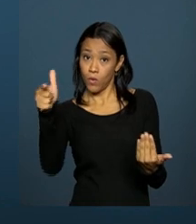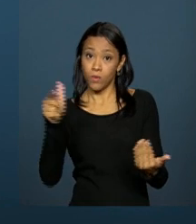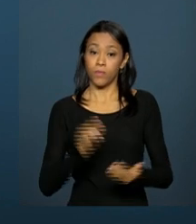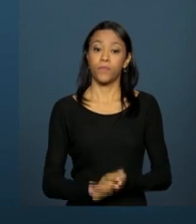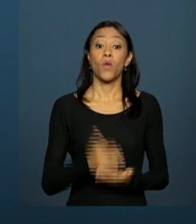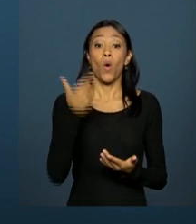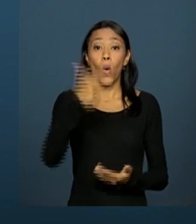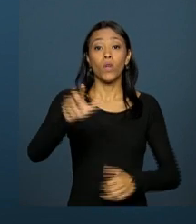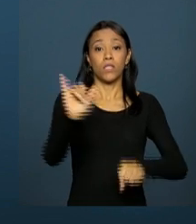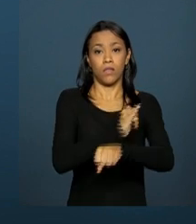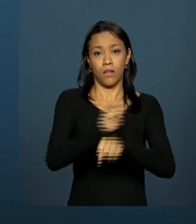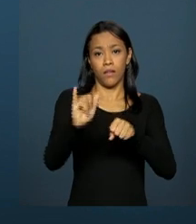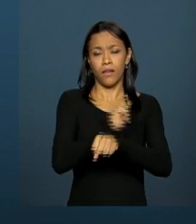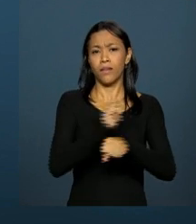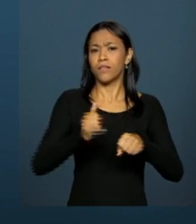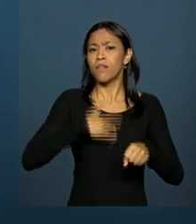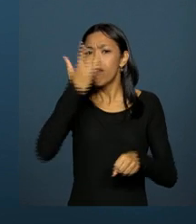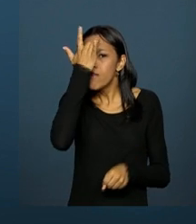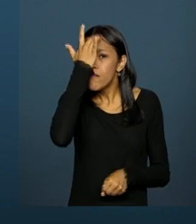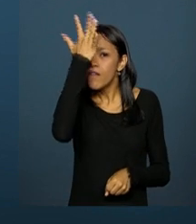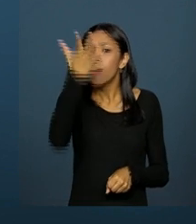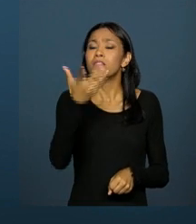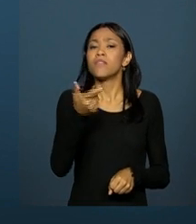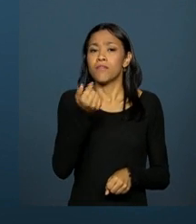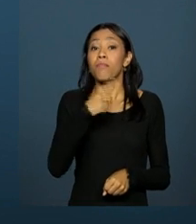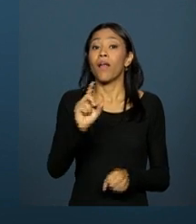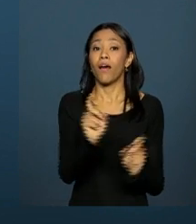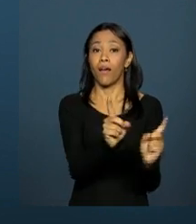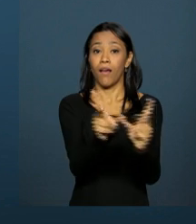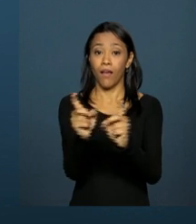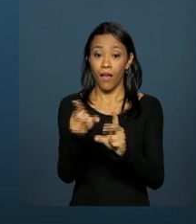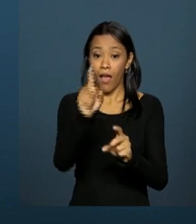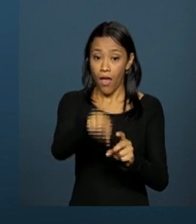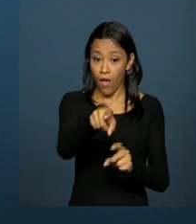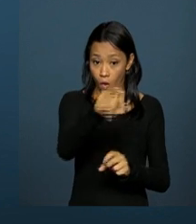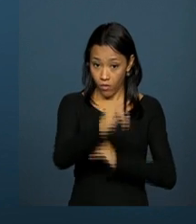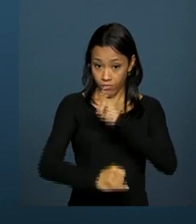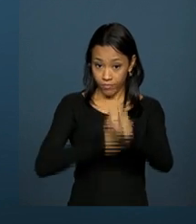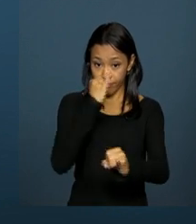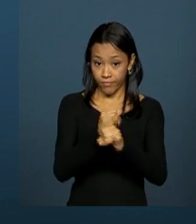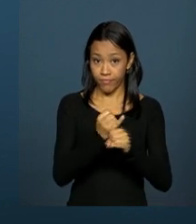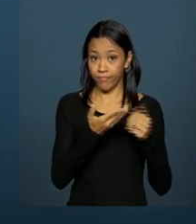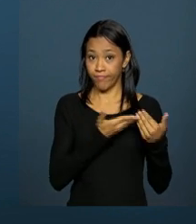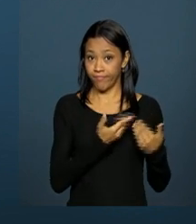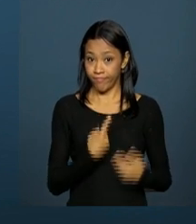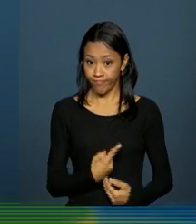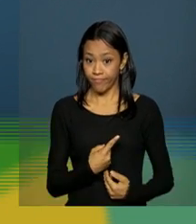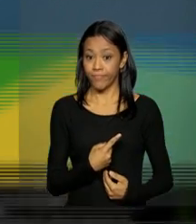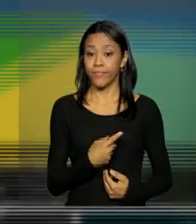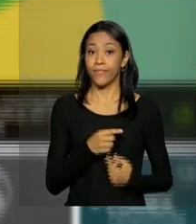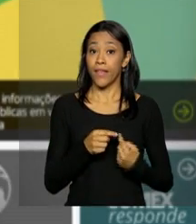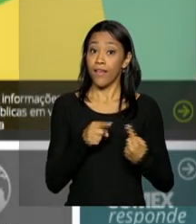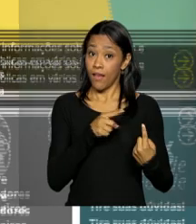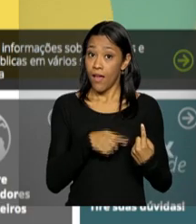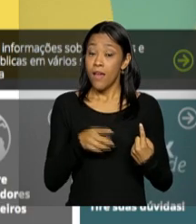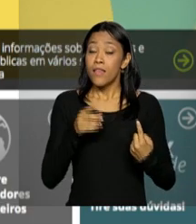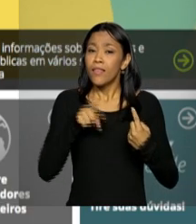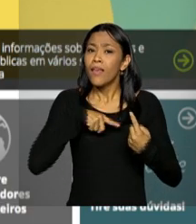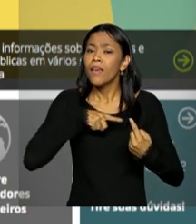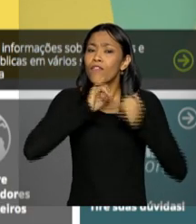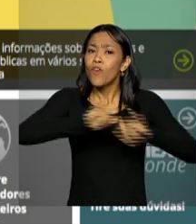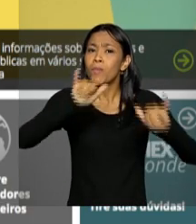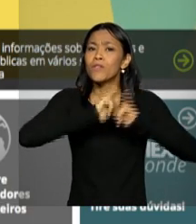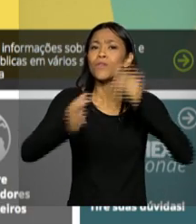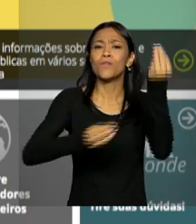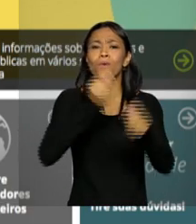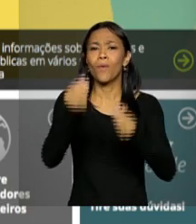outro instrumento para facilitar o caminho do exportador é o portal investe Esporte Brasil o site traz informações sobre